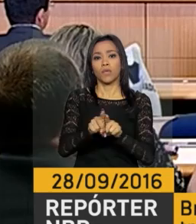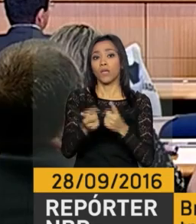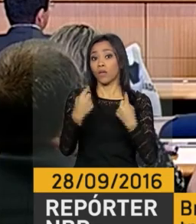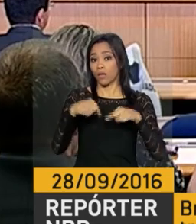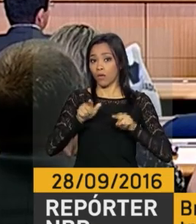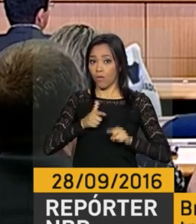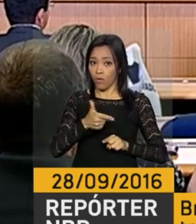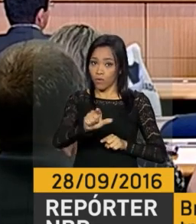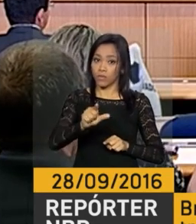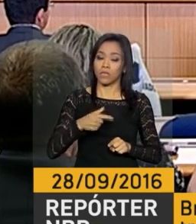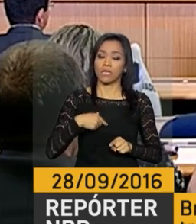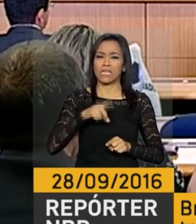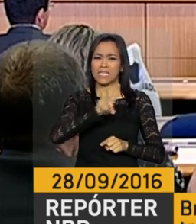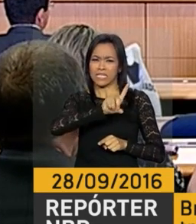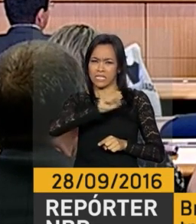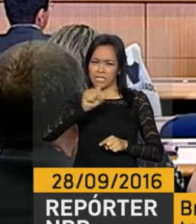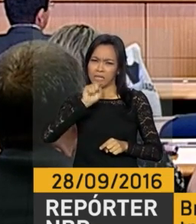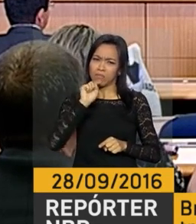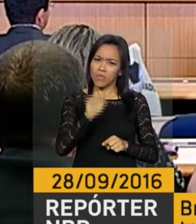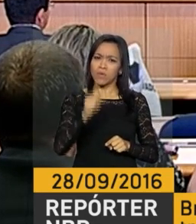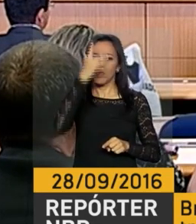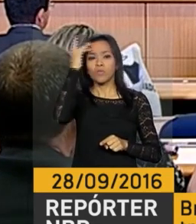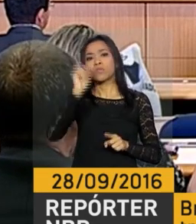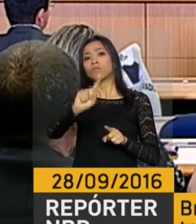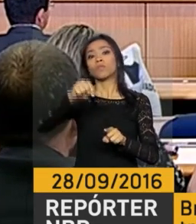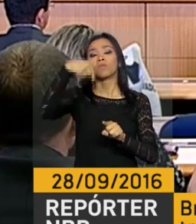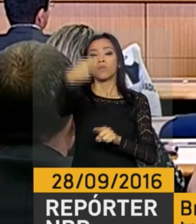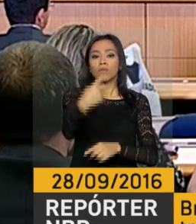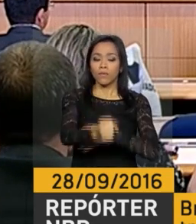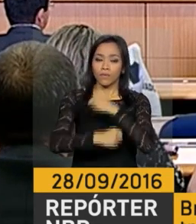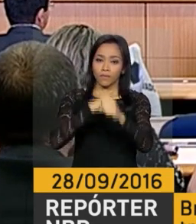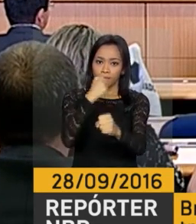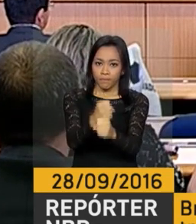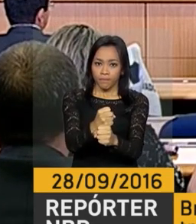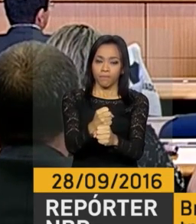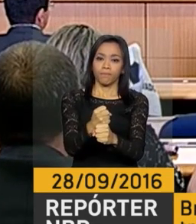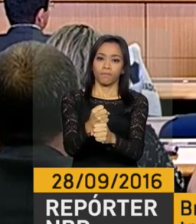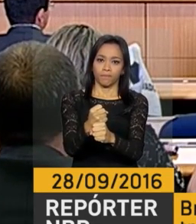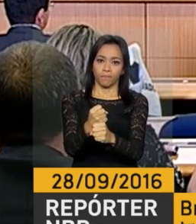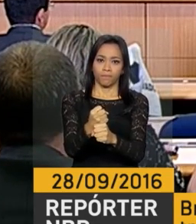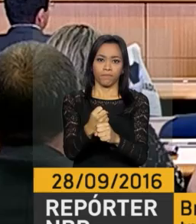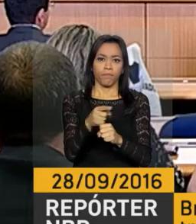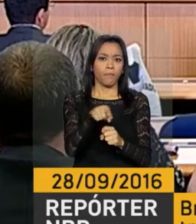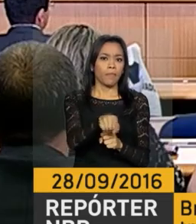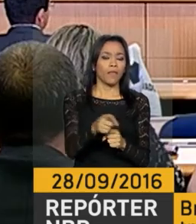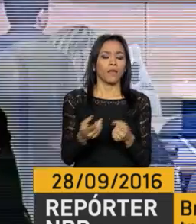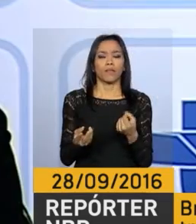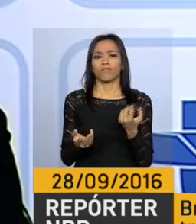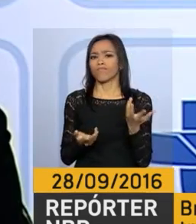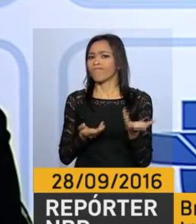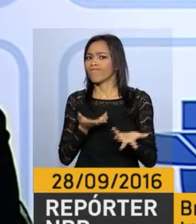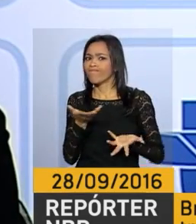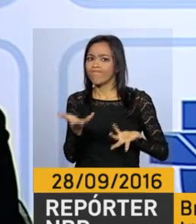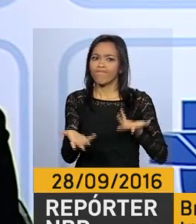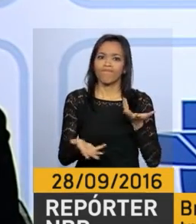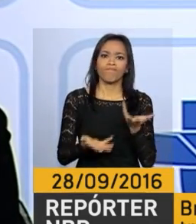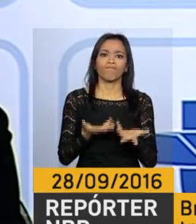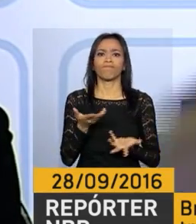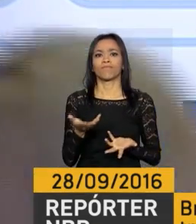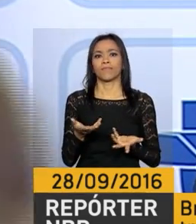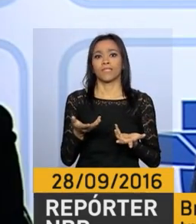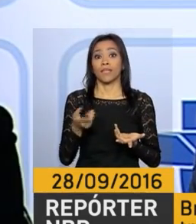de 100 mil pessoas para o ano que vem ela ela se dá por uma falta da capacidade